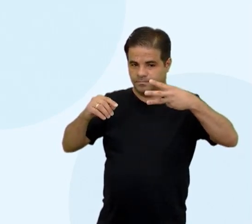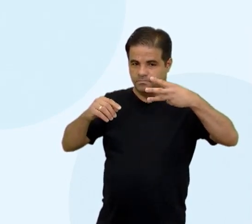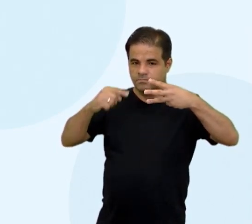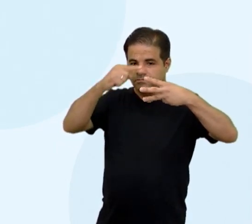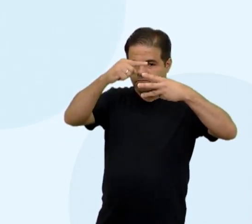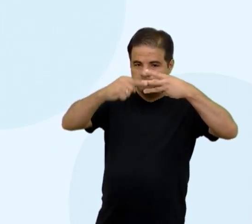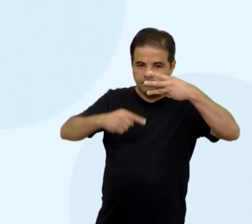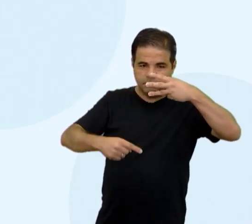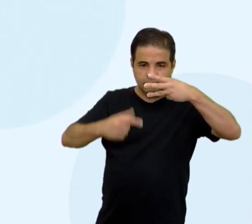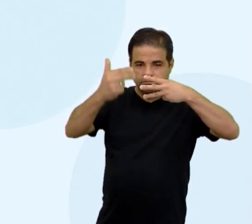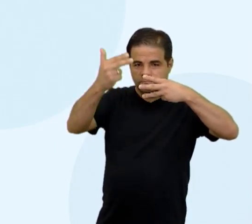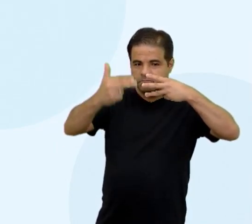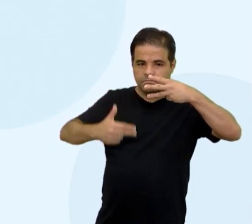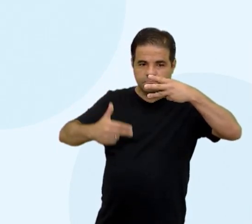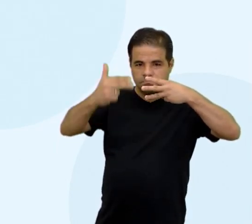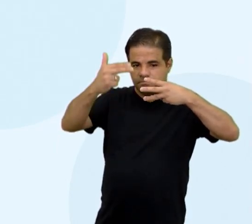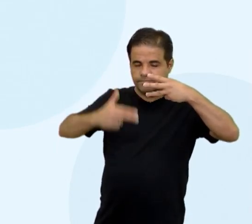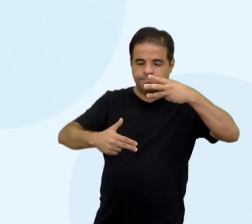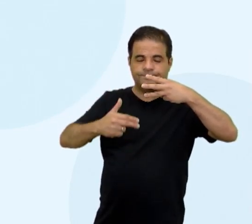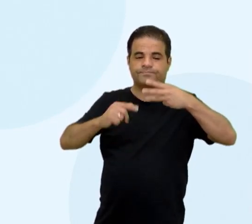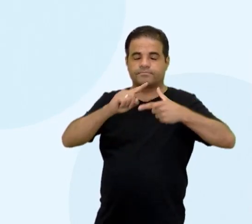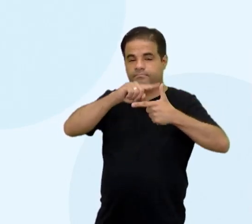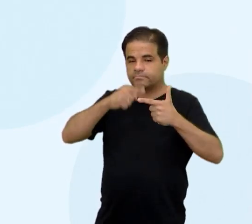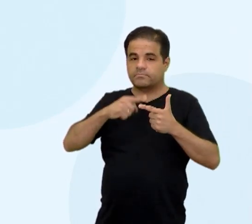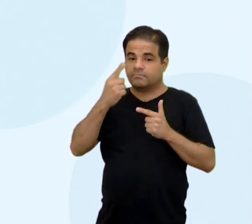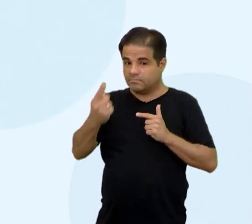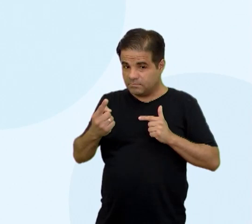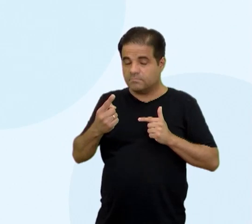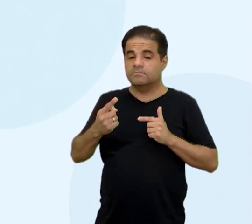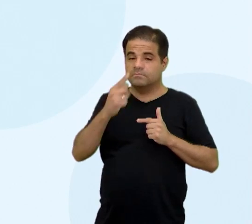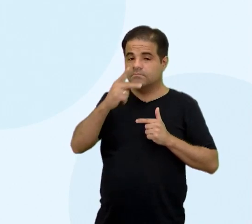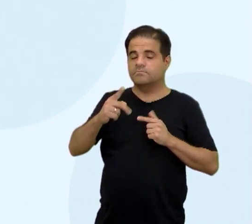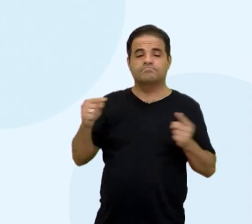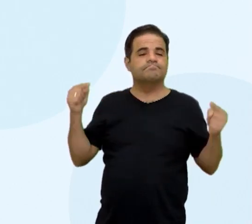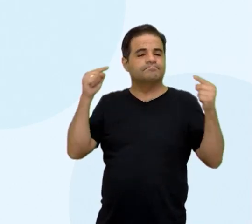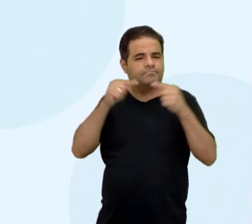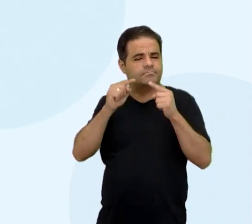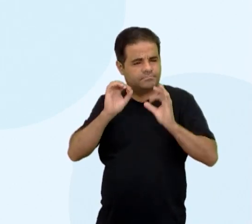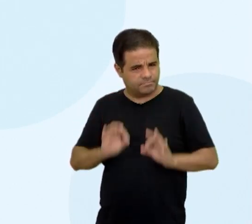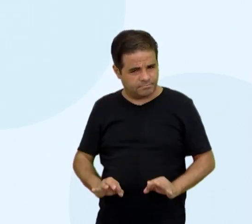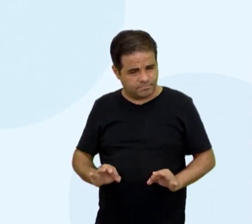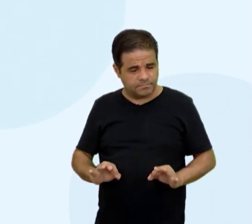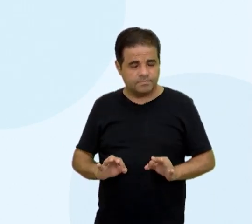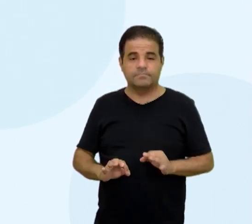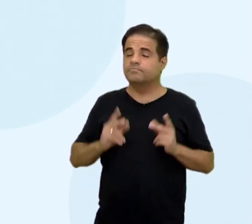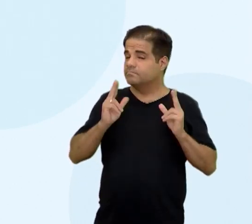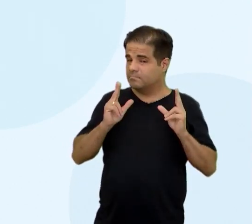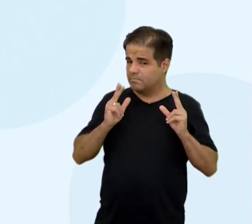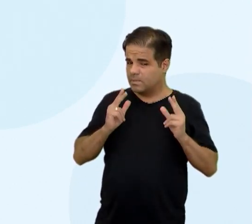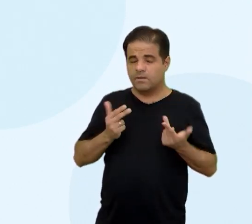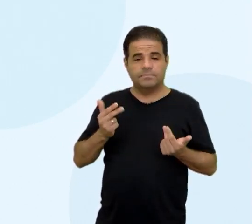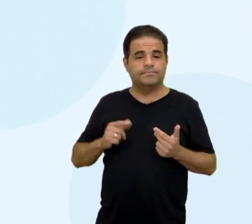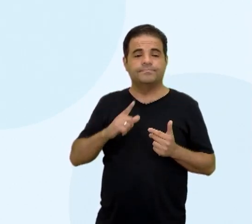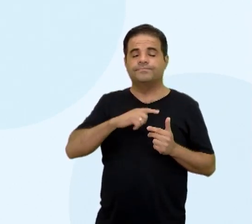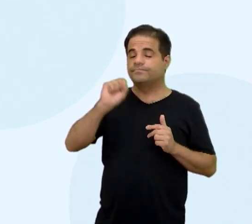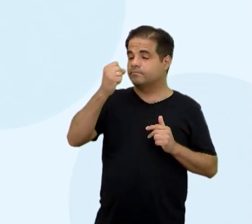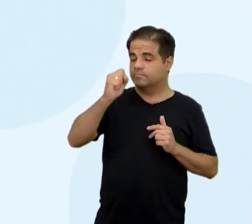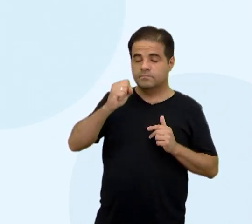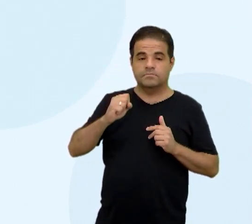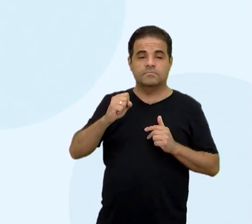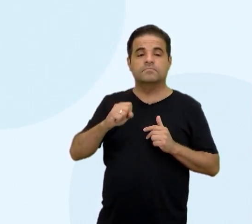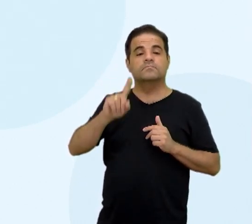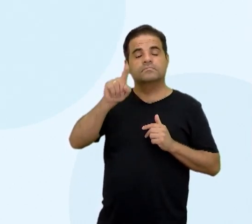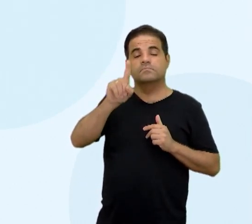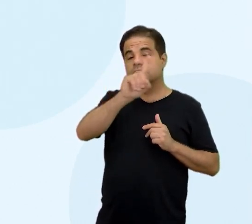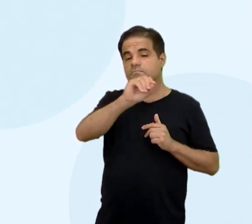tem a mesma medida que o ângulo U. Então, este é o seu correspondente, tá? O mesmo acontece com o S daqui, que